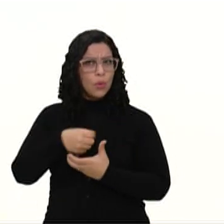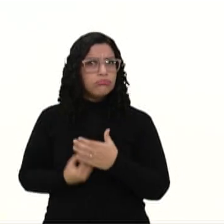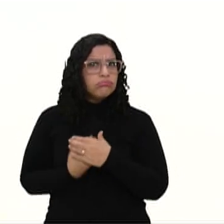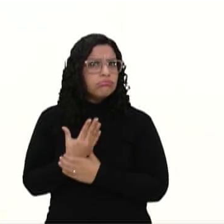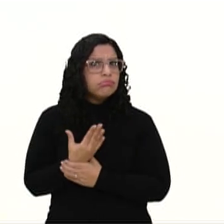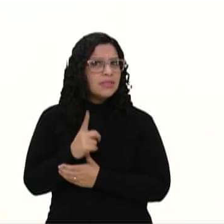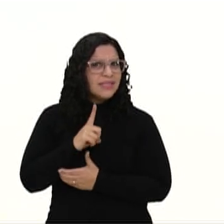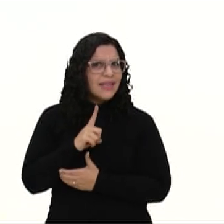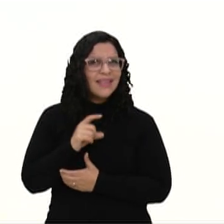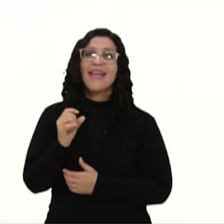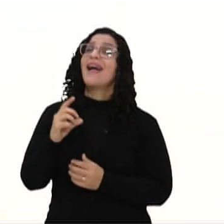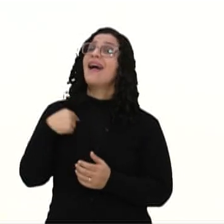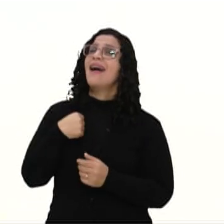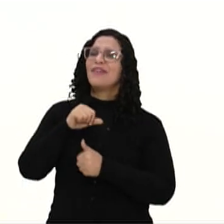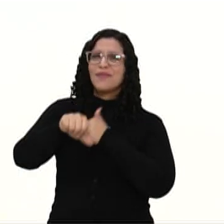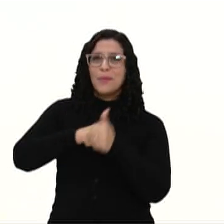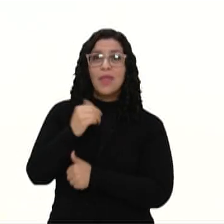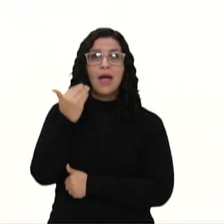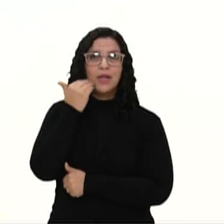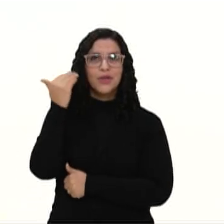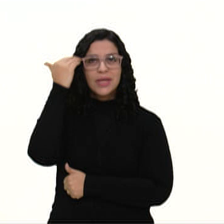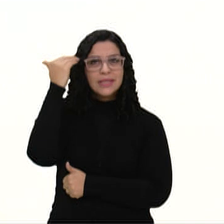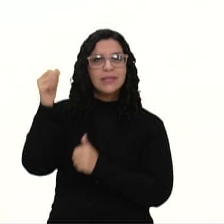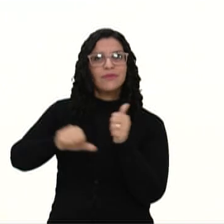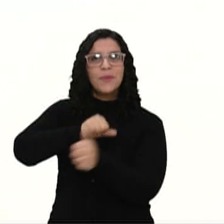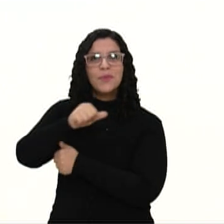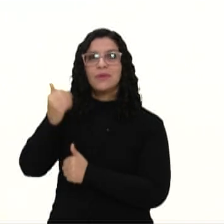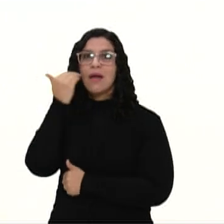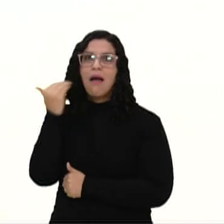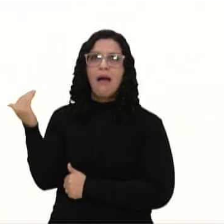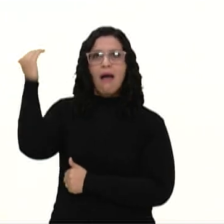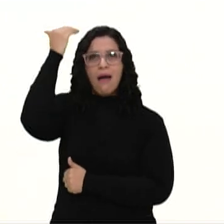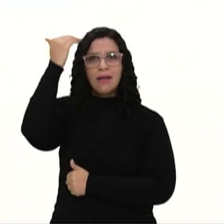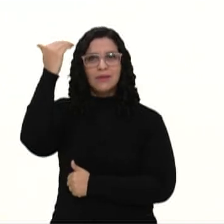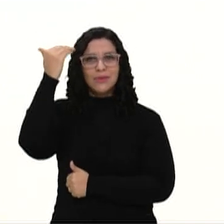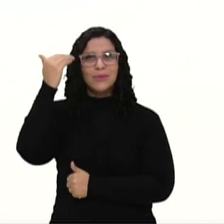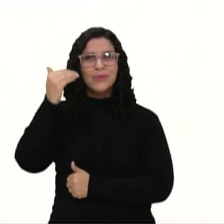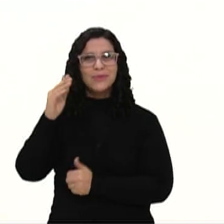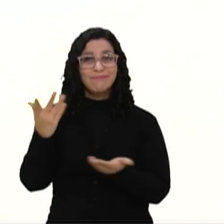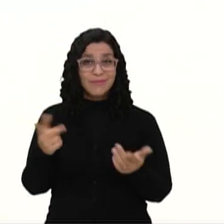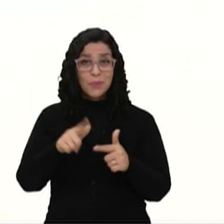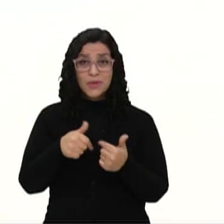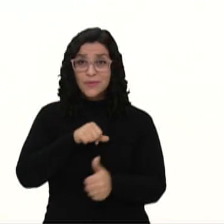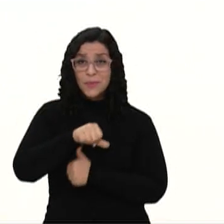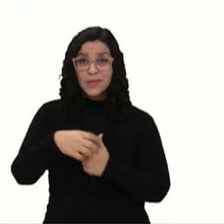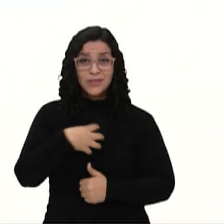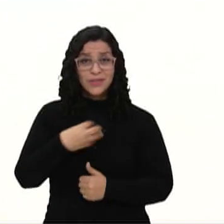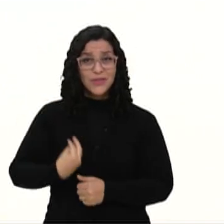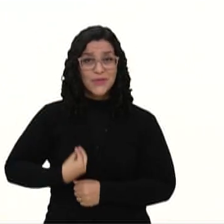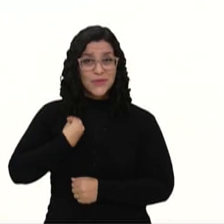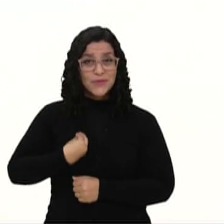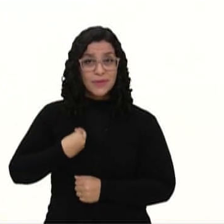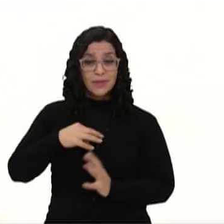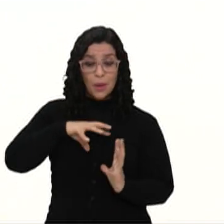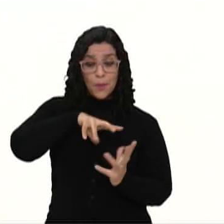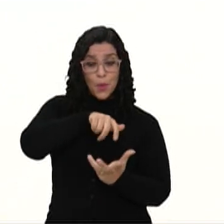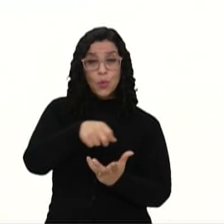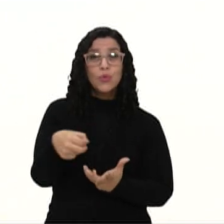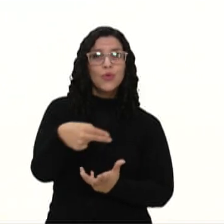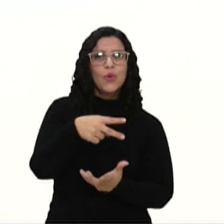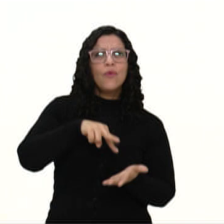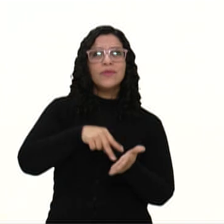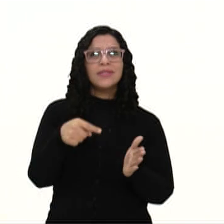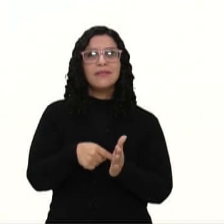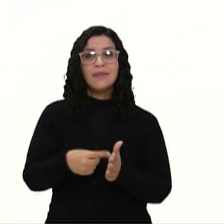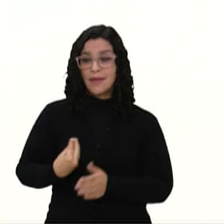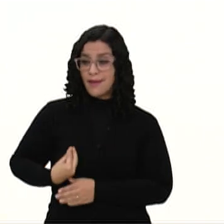adulta e suas responsabilidades que sucedem à adolescência. Isso mesmo. A questão de um mundo novo é a